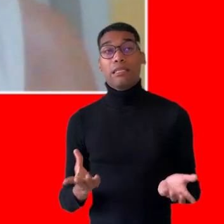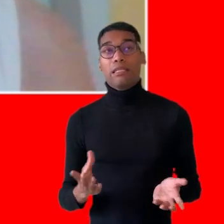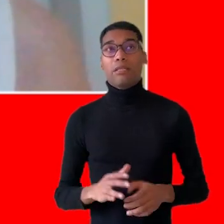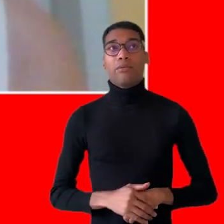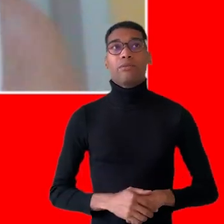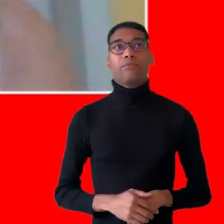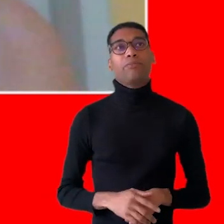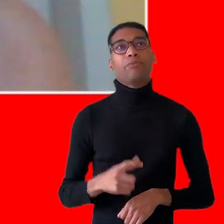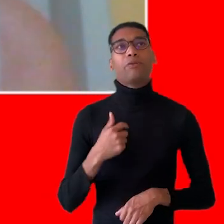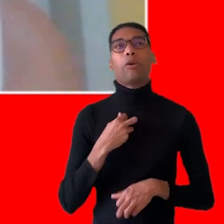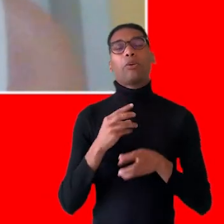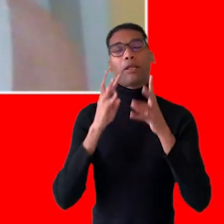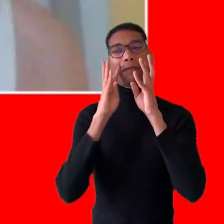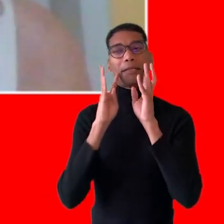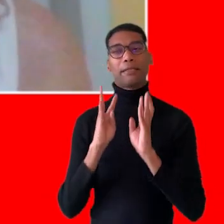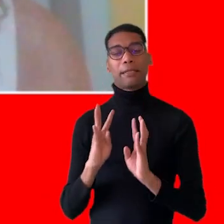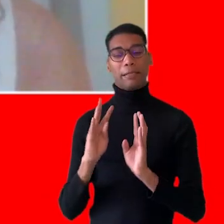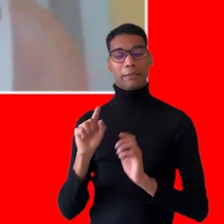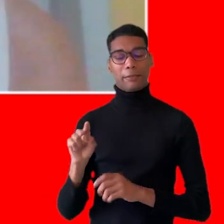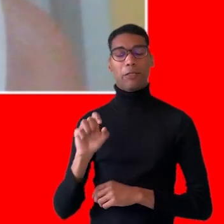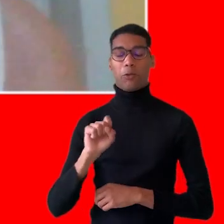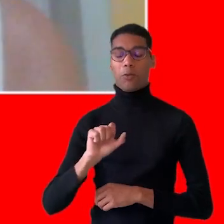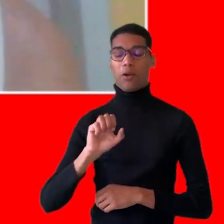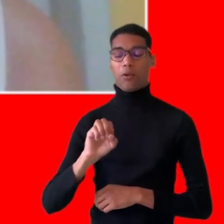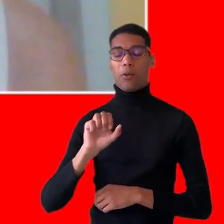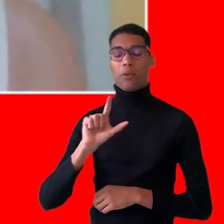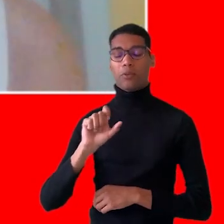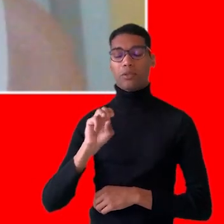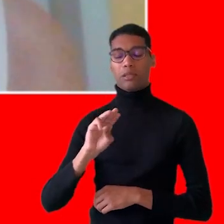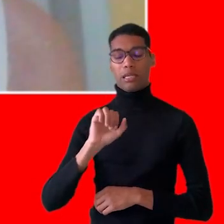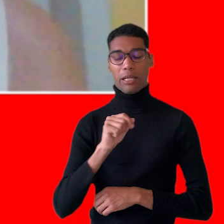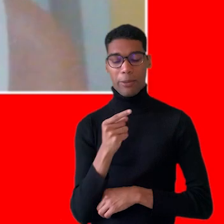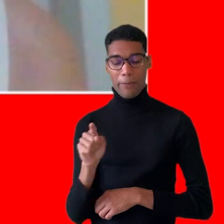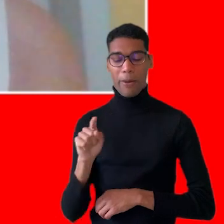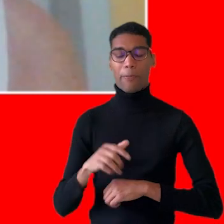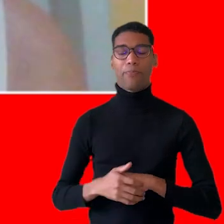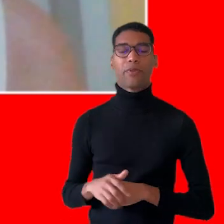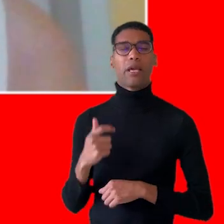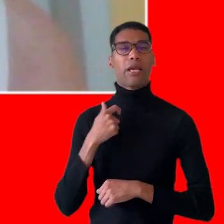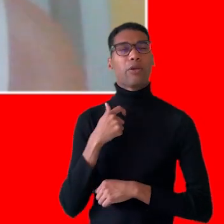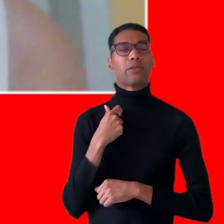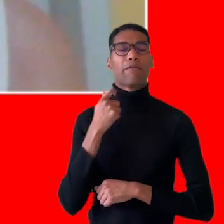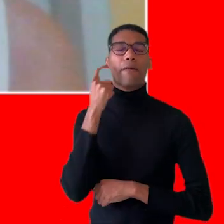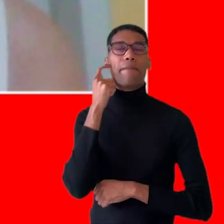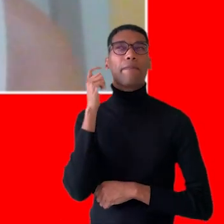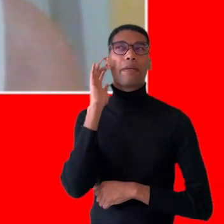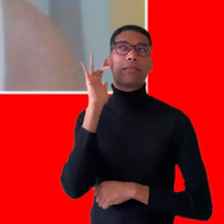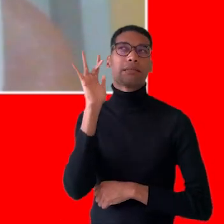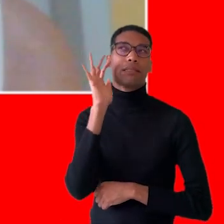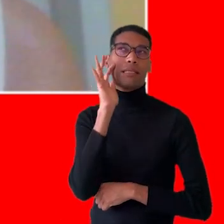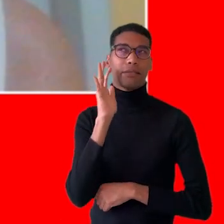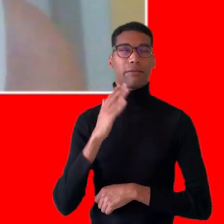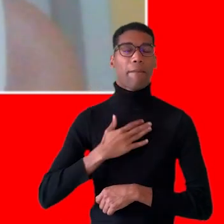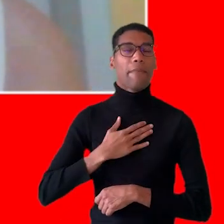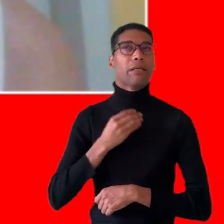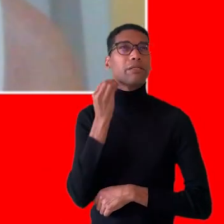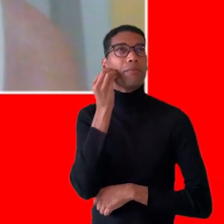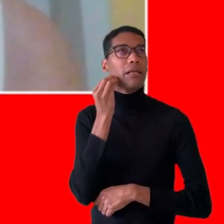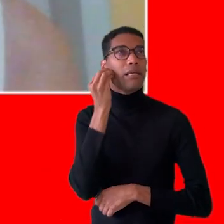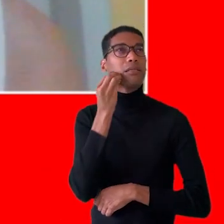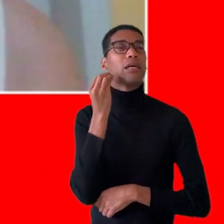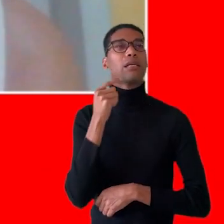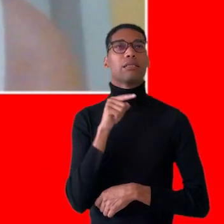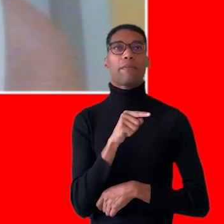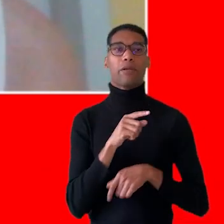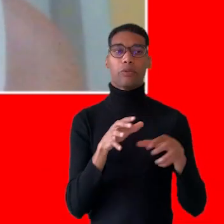Então, eu estava ouvindo aqui o Salomão e pensando nas minhas próprias experiências e nas